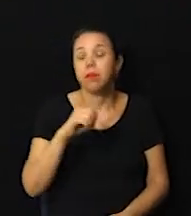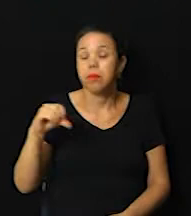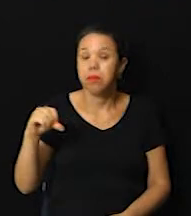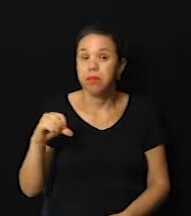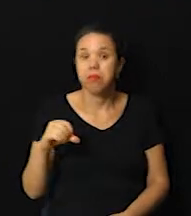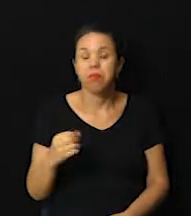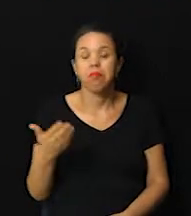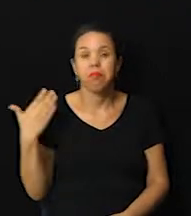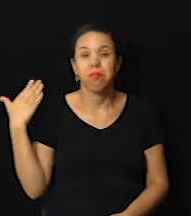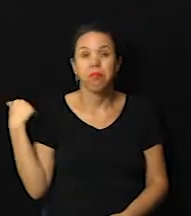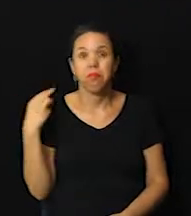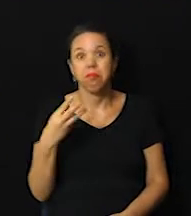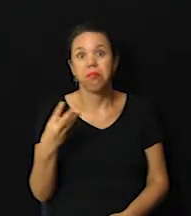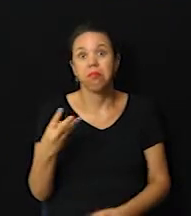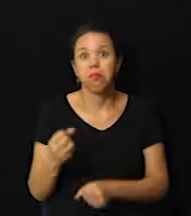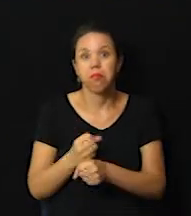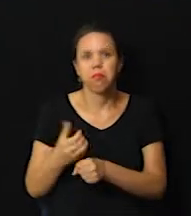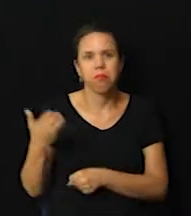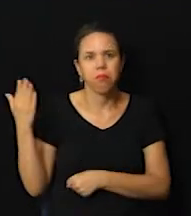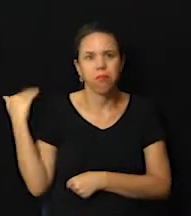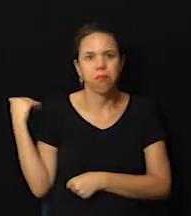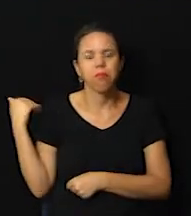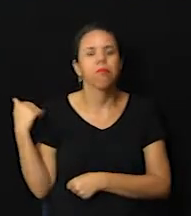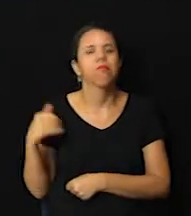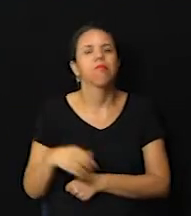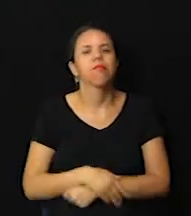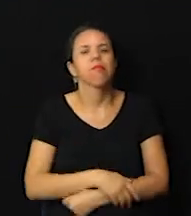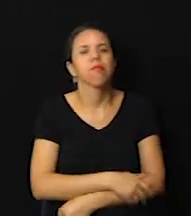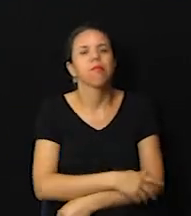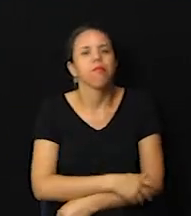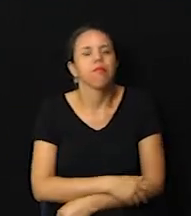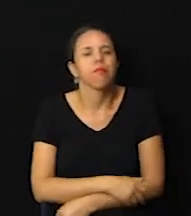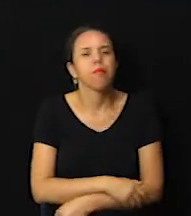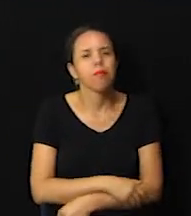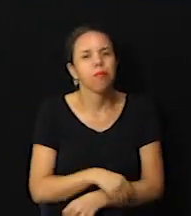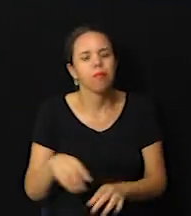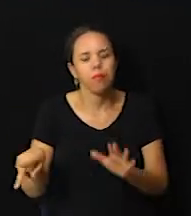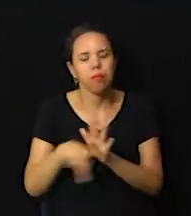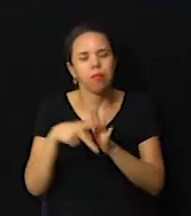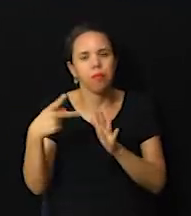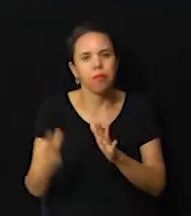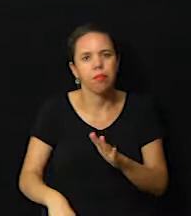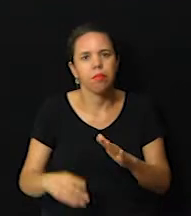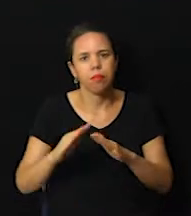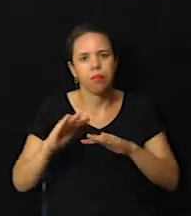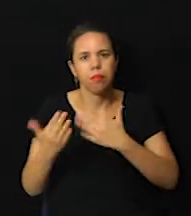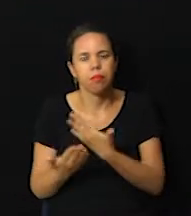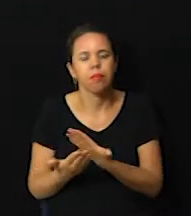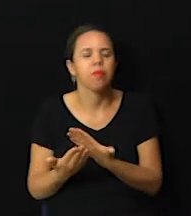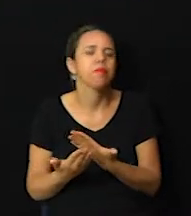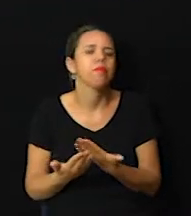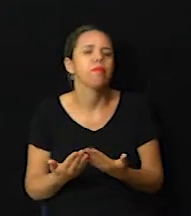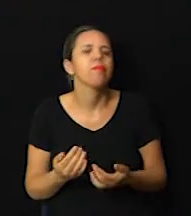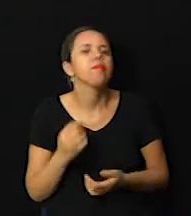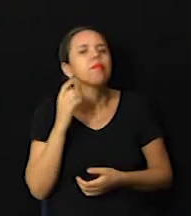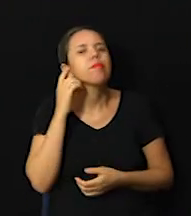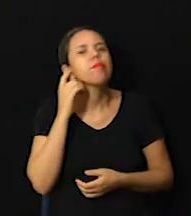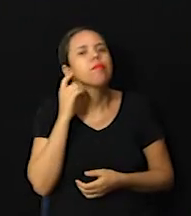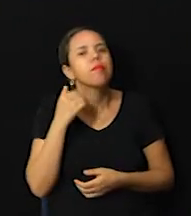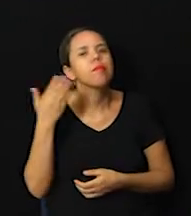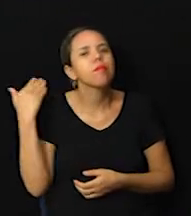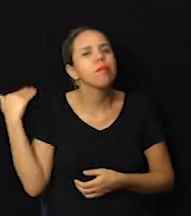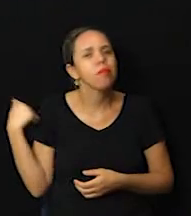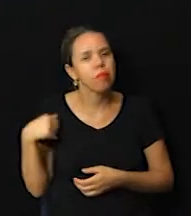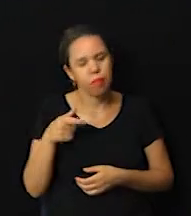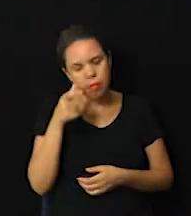89, há 33 anos, e onde os próprios moradores aqui do bairro da Vila Brandina, na